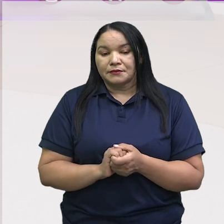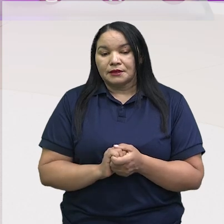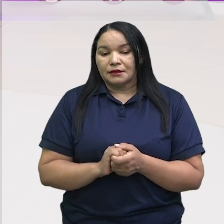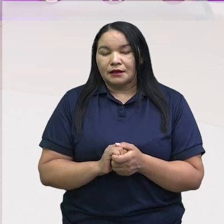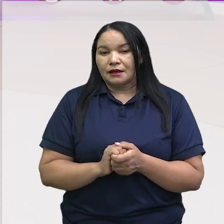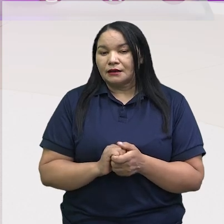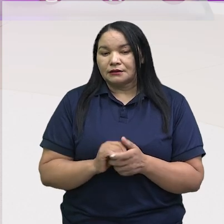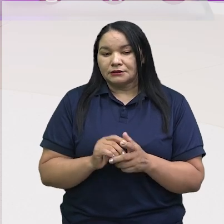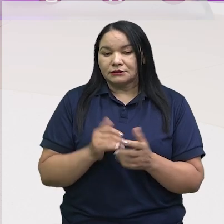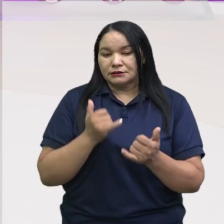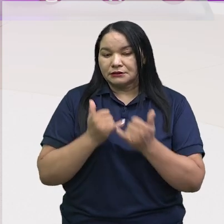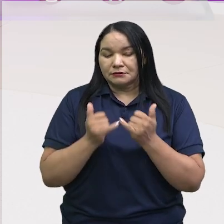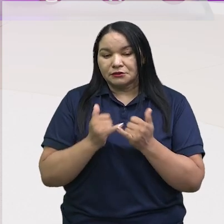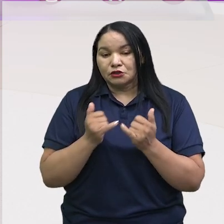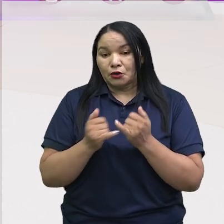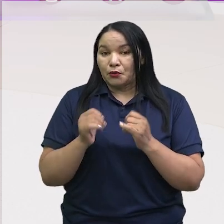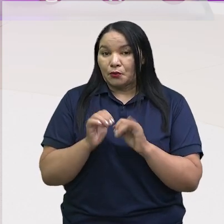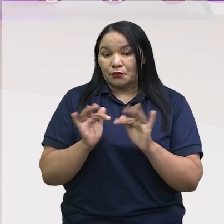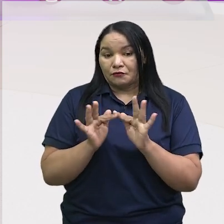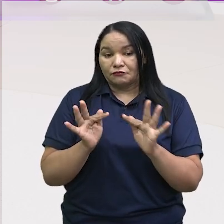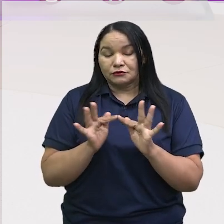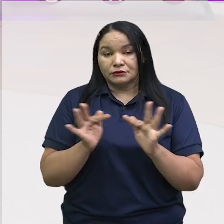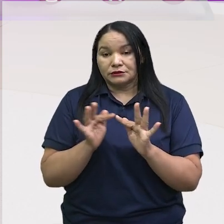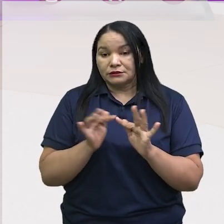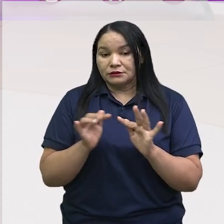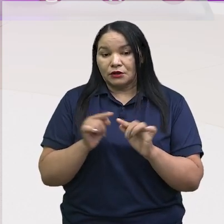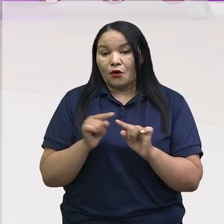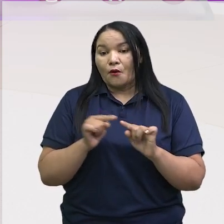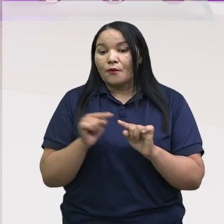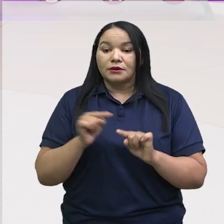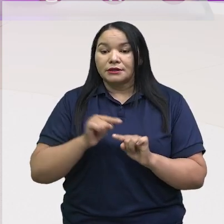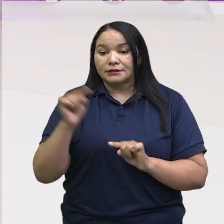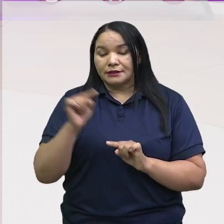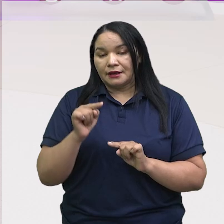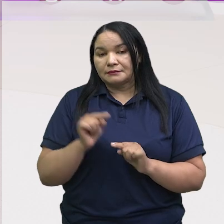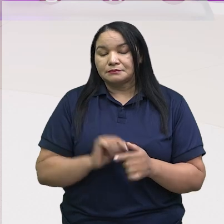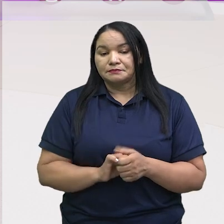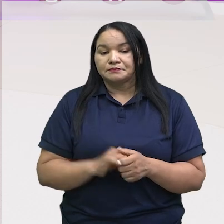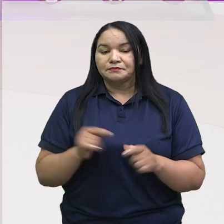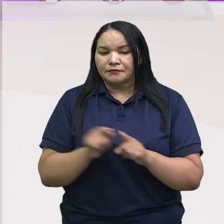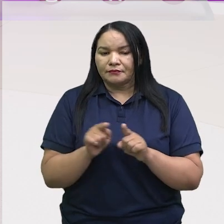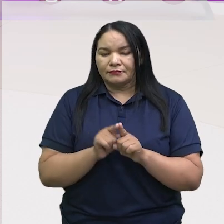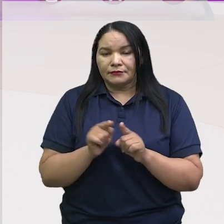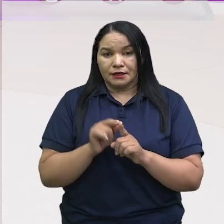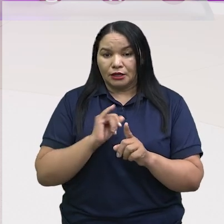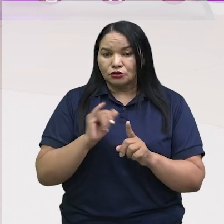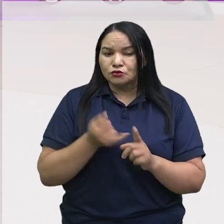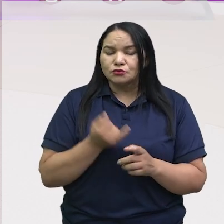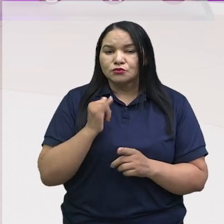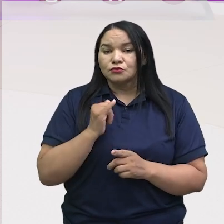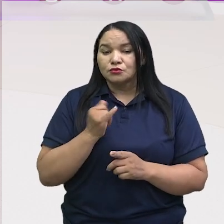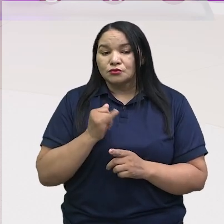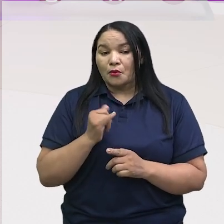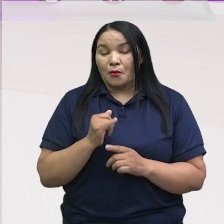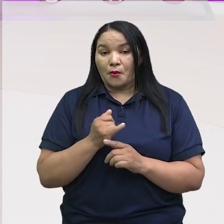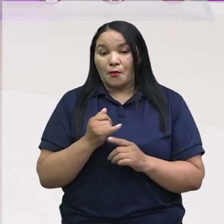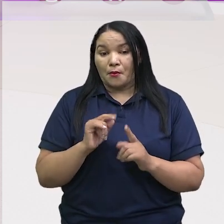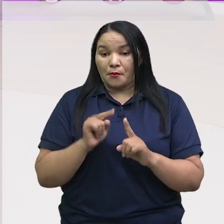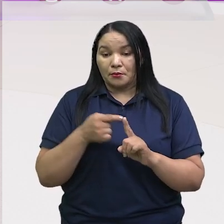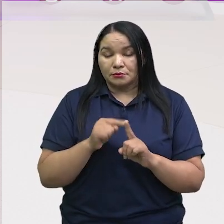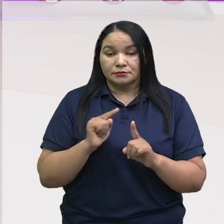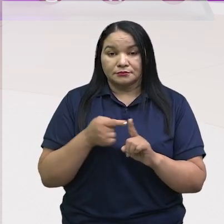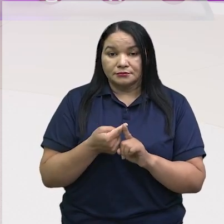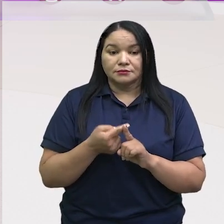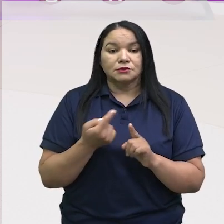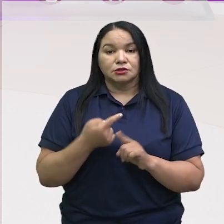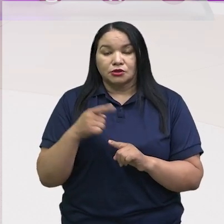ele se assemelha muito a uma função linear. A gente vai ver aqui no decorrer da aula que os juros compostos, eles se assemelham muito a